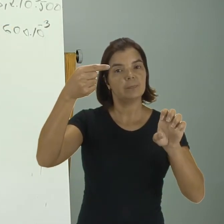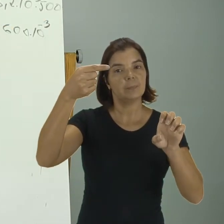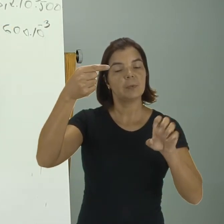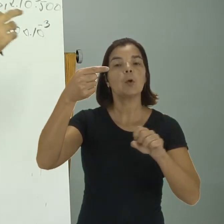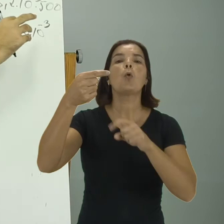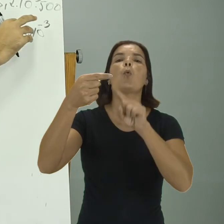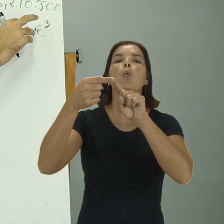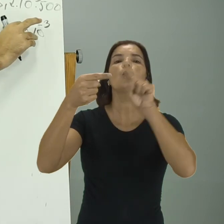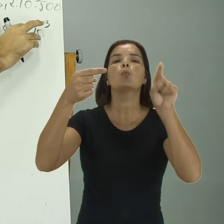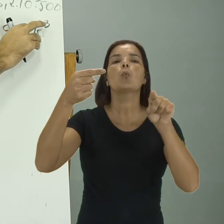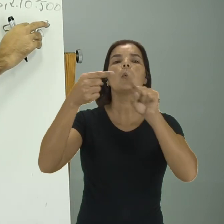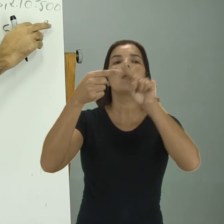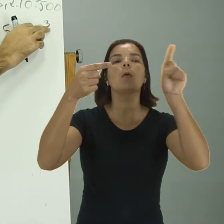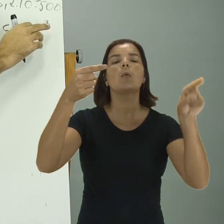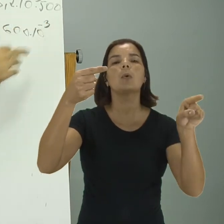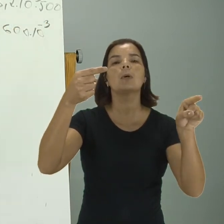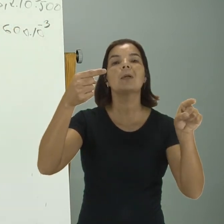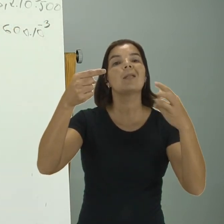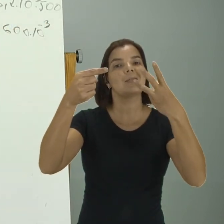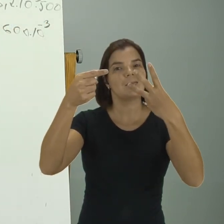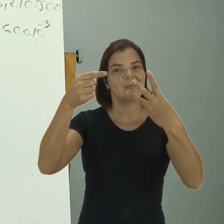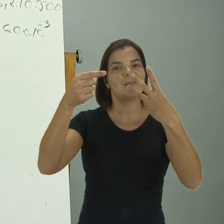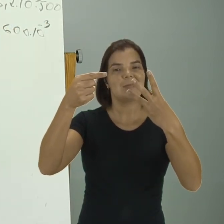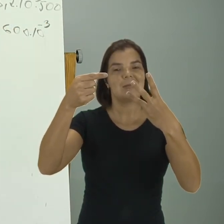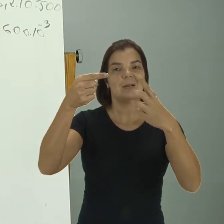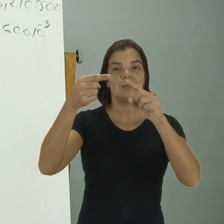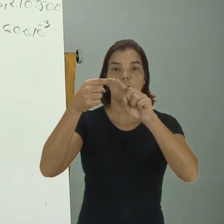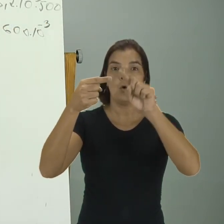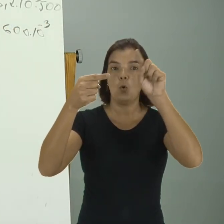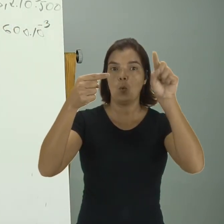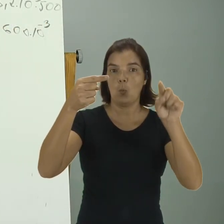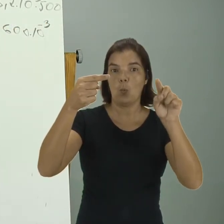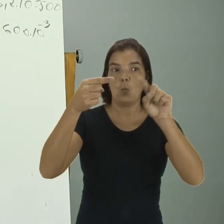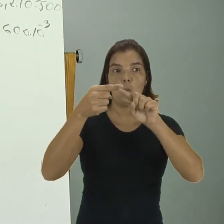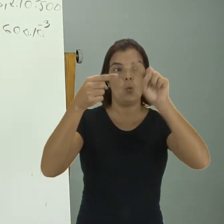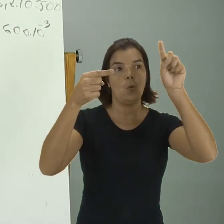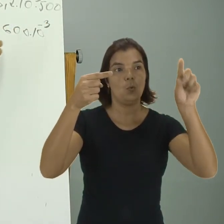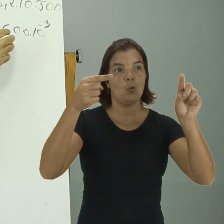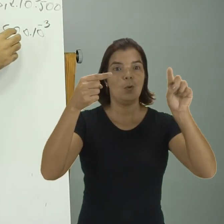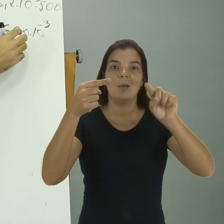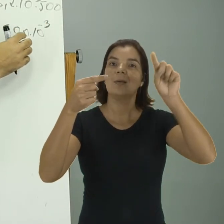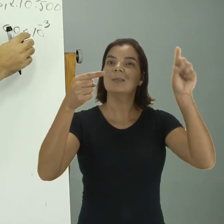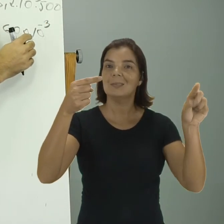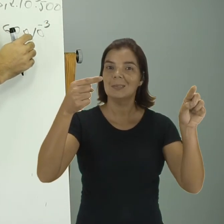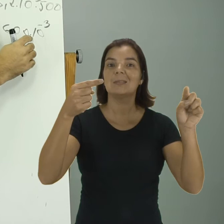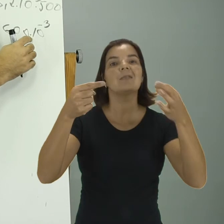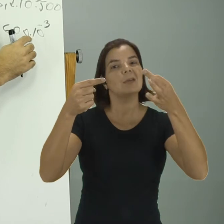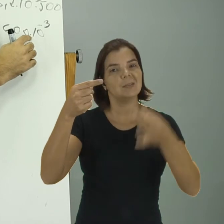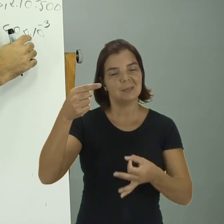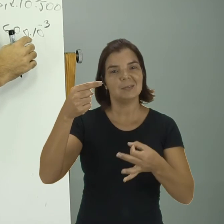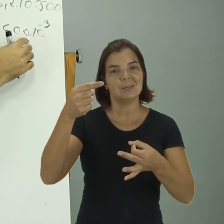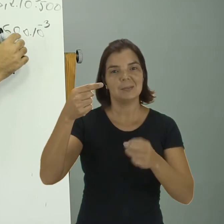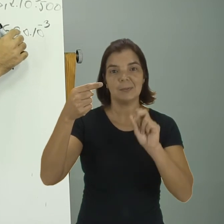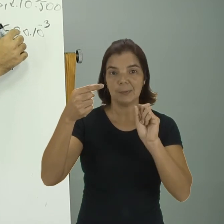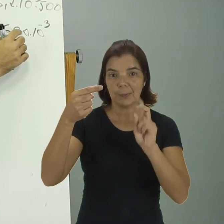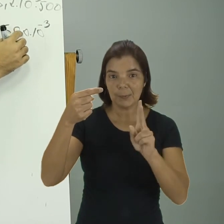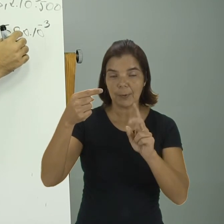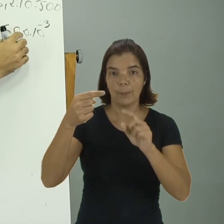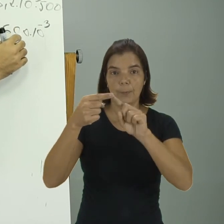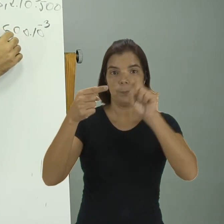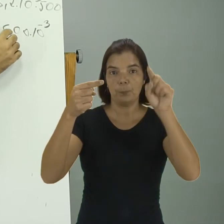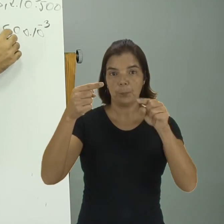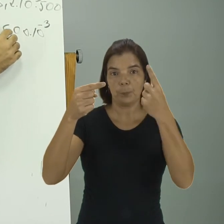casas decimais? 3 casas. Então é só a gente fazer os saltos que vai dar certo.